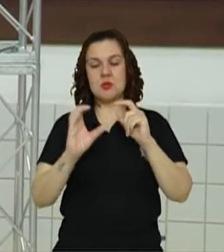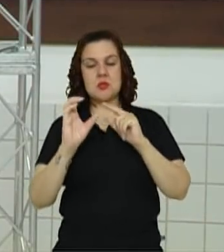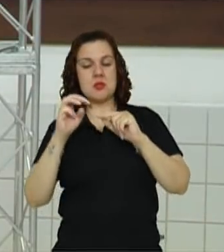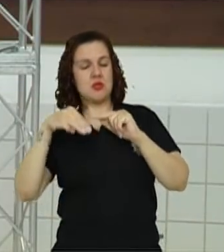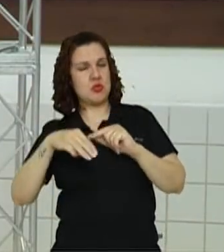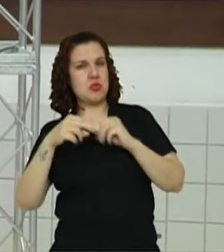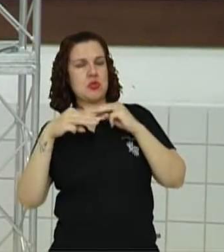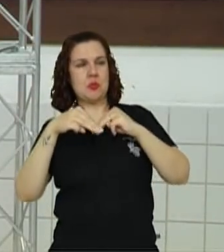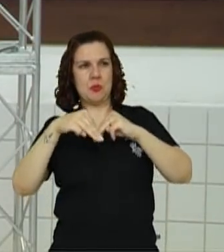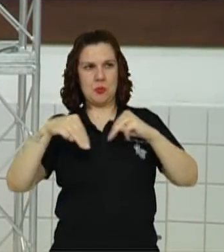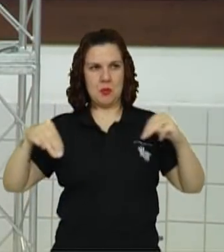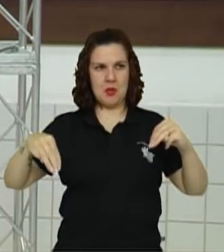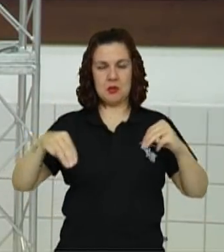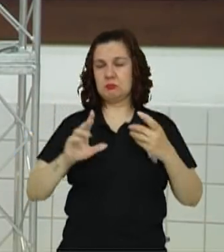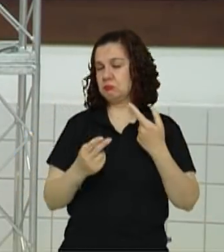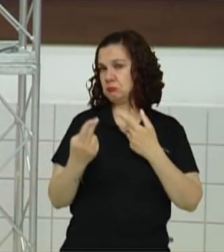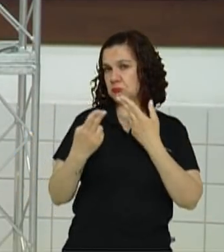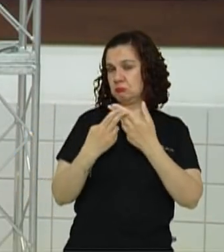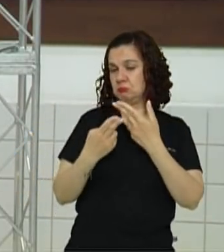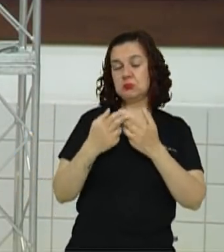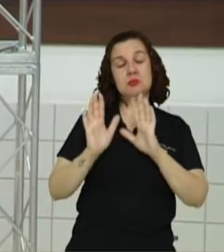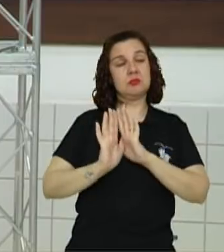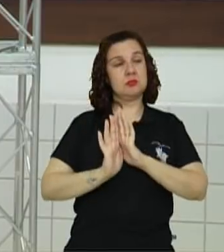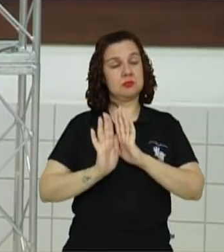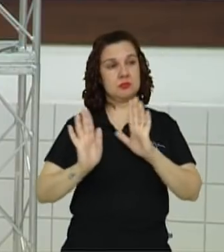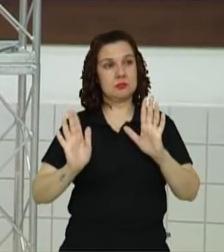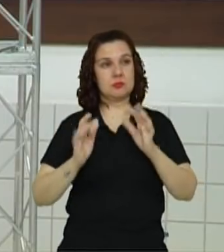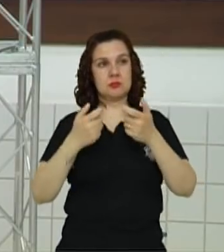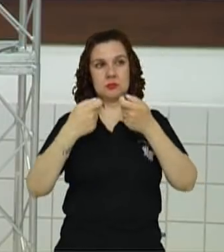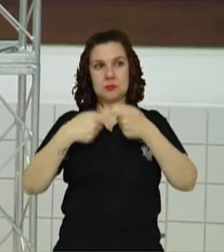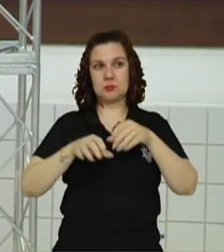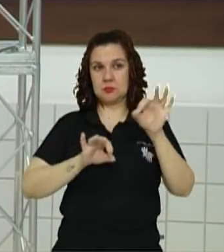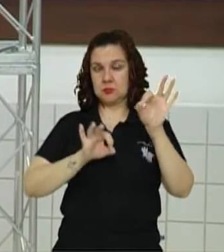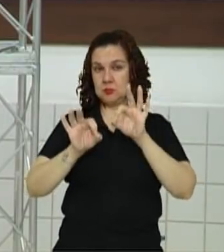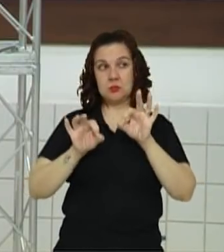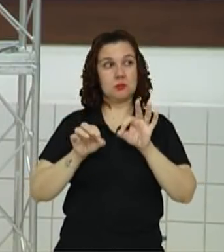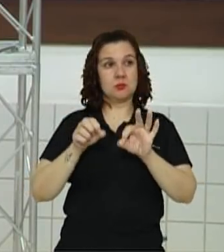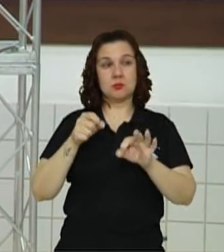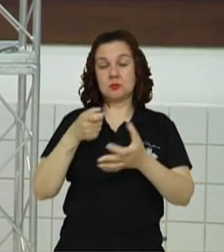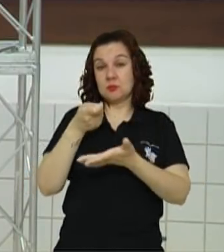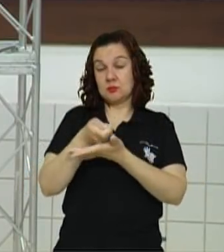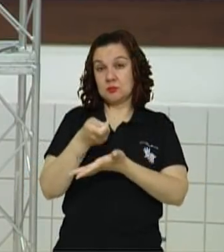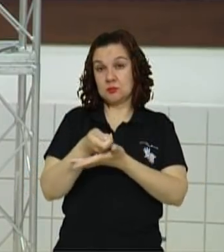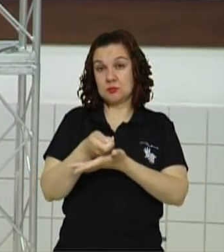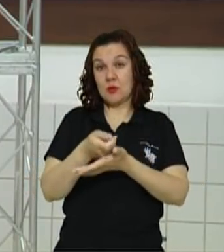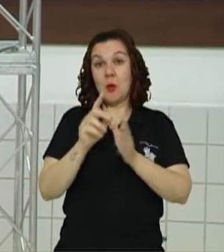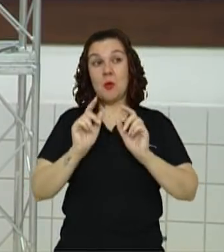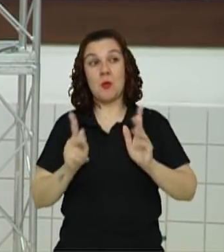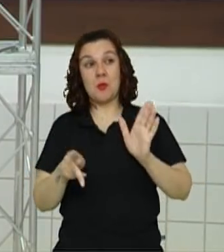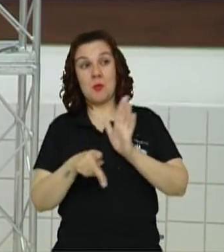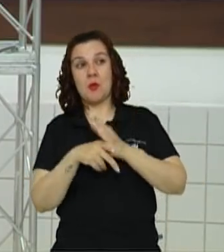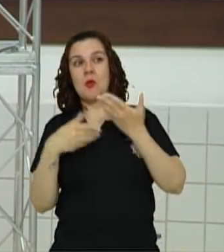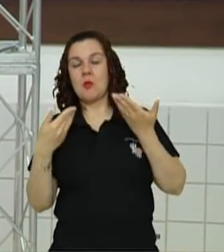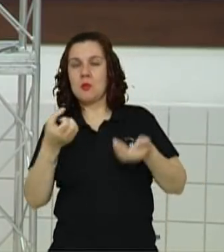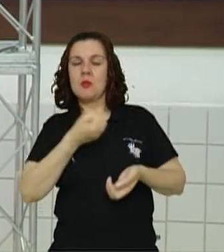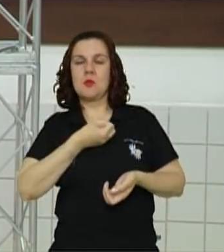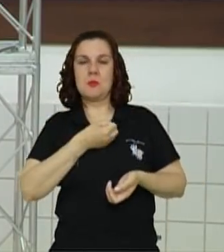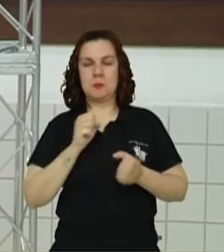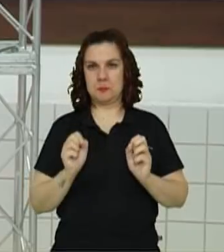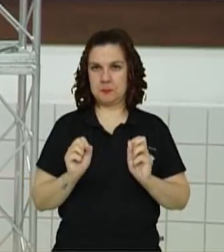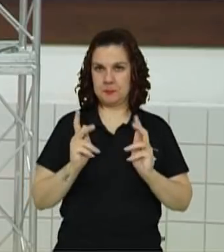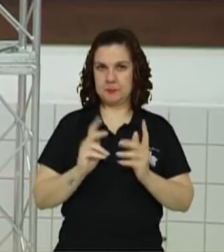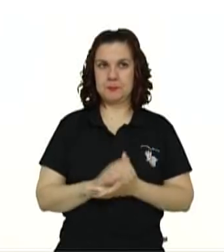você a unidade, então não vai ser cobrado a representação da unidade ali,